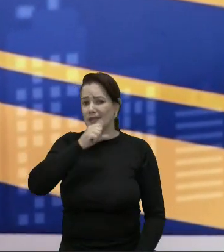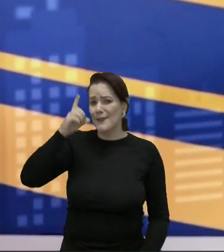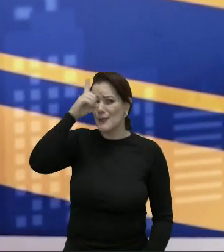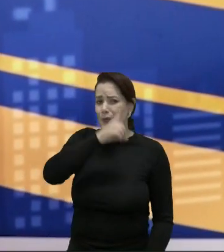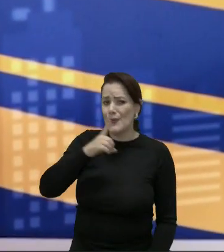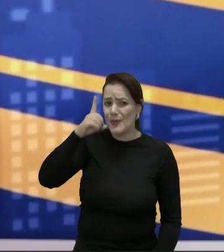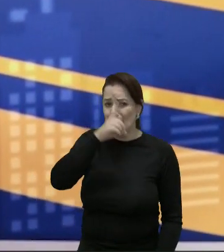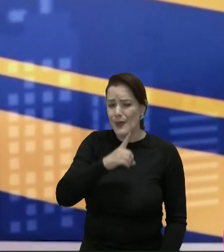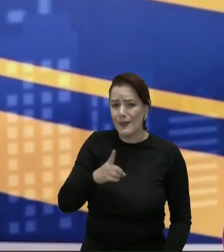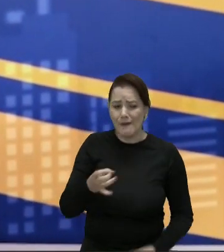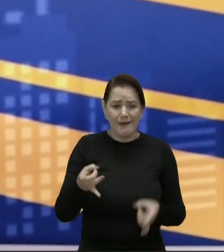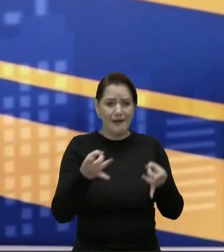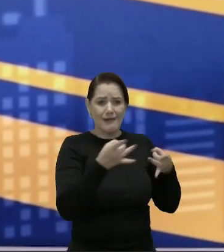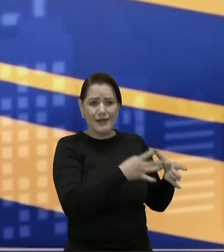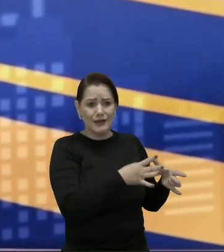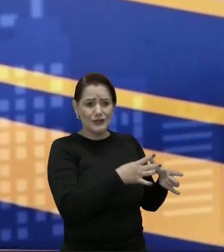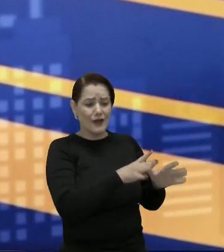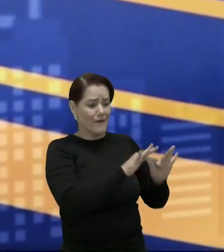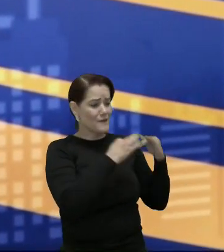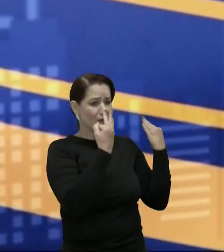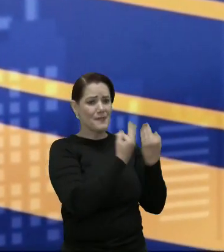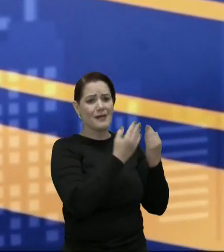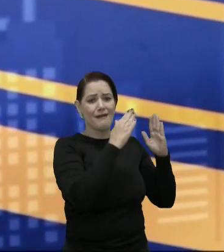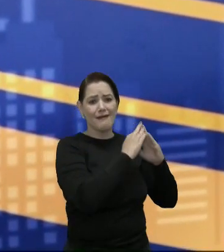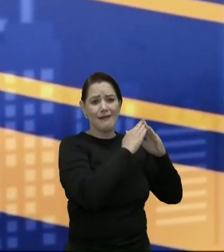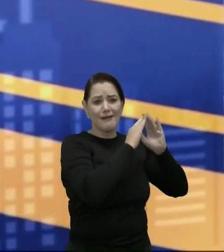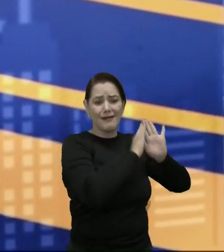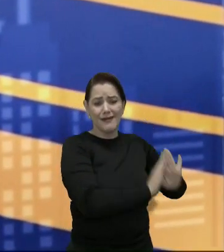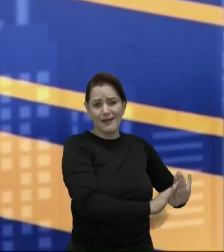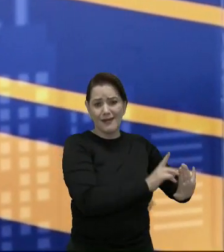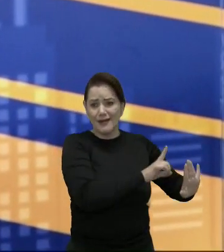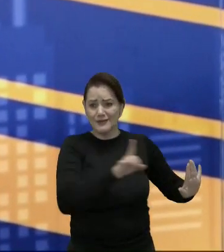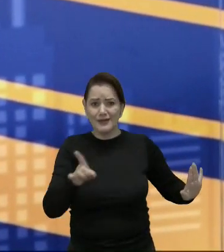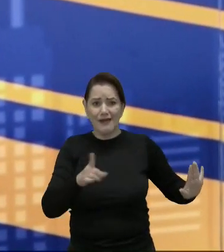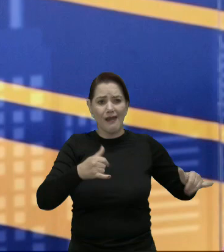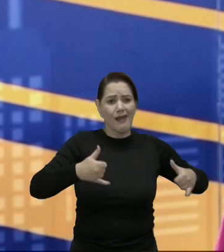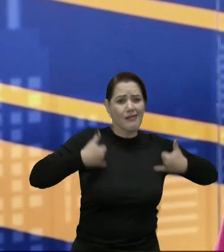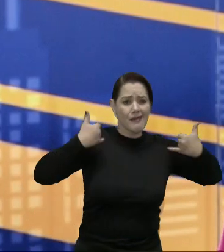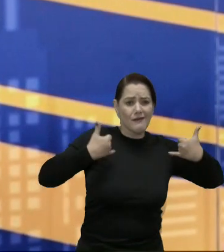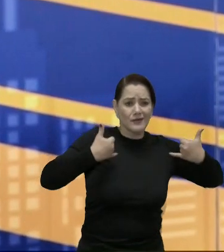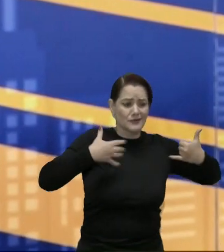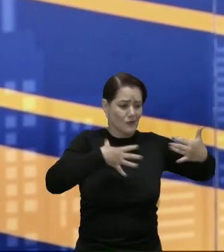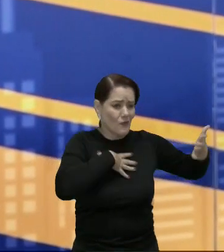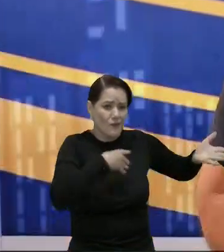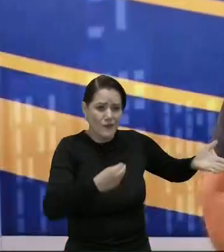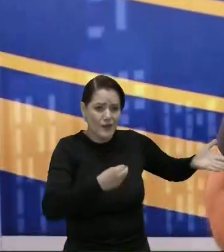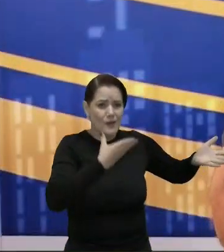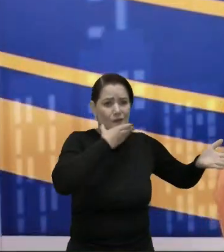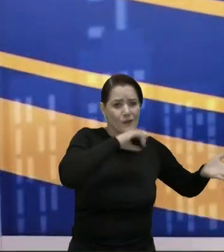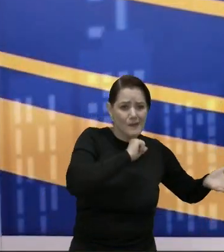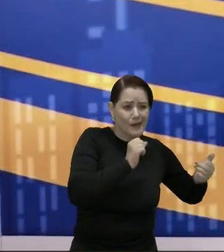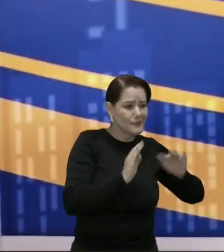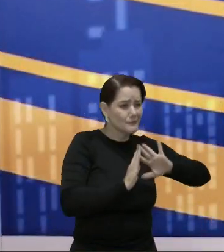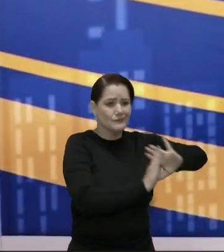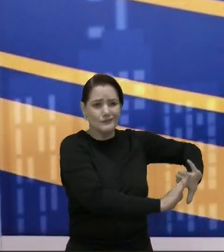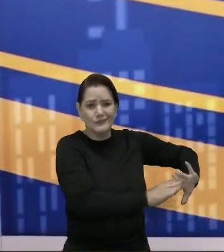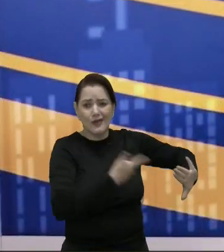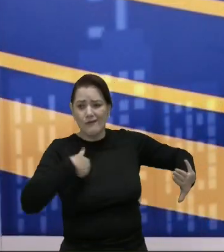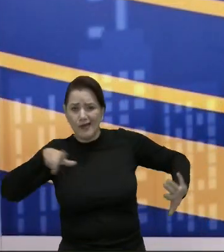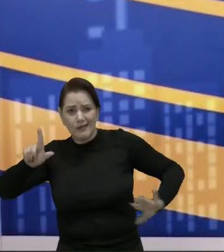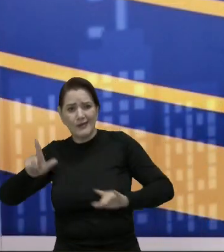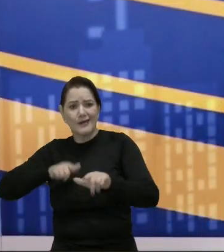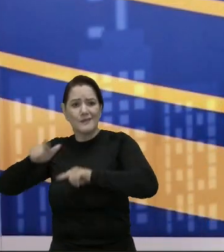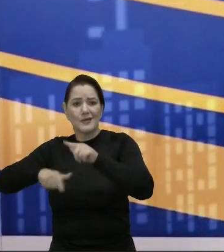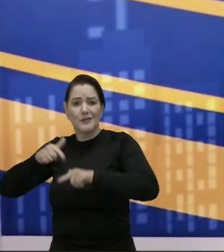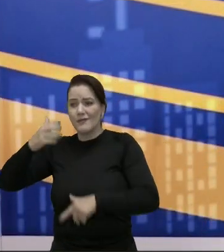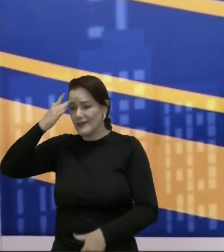domingo, largar muitas vezes o familiar em casa, não estar no dia do aniversário do filho, do aniversário do pai. E para você alcançar